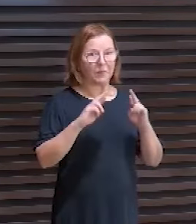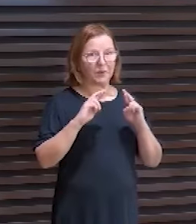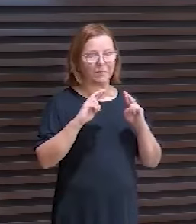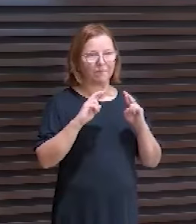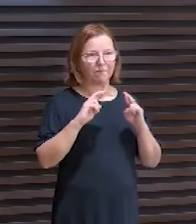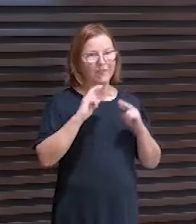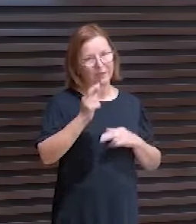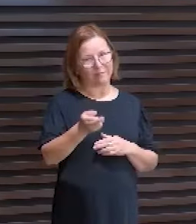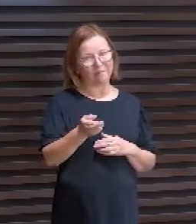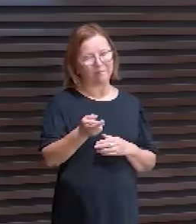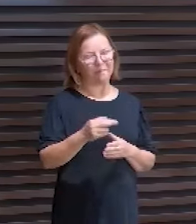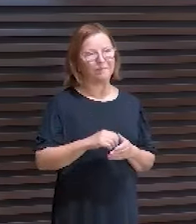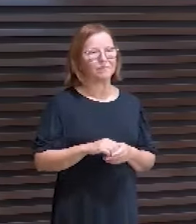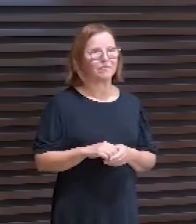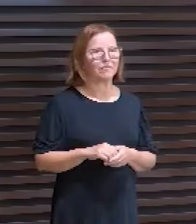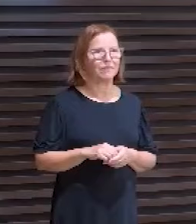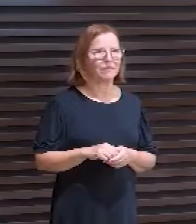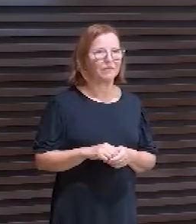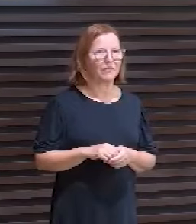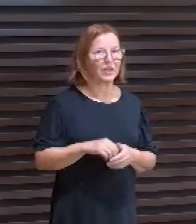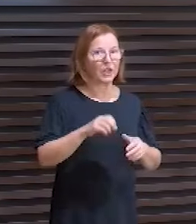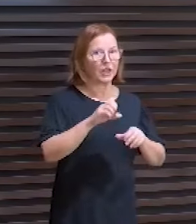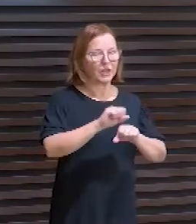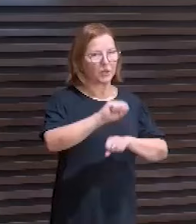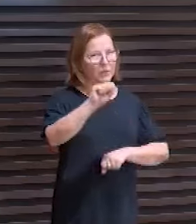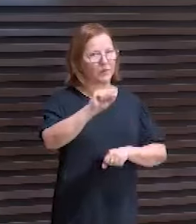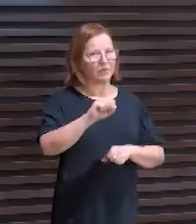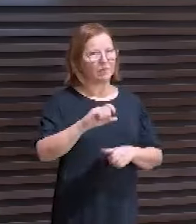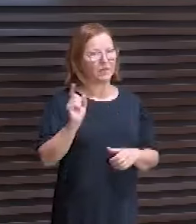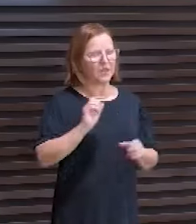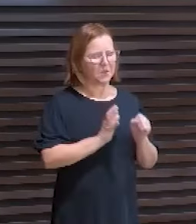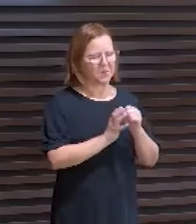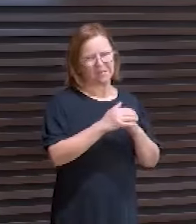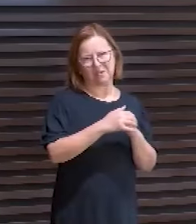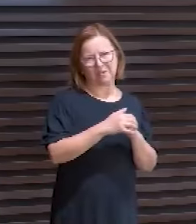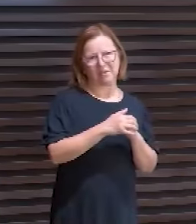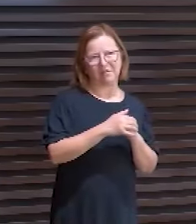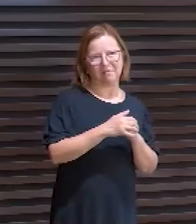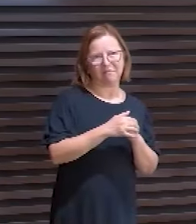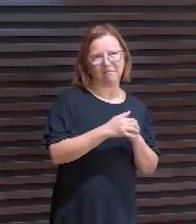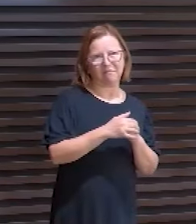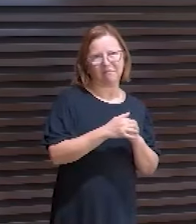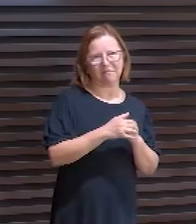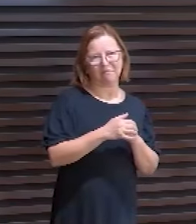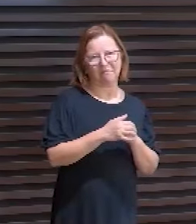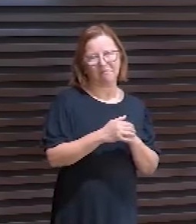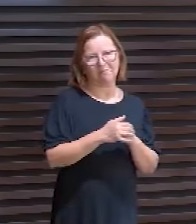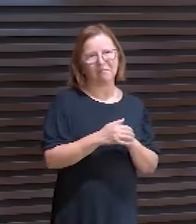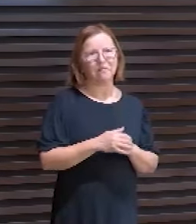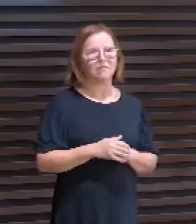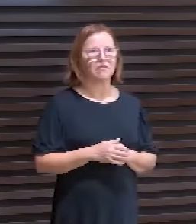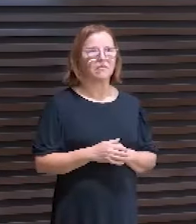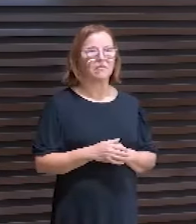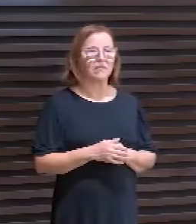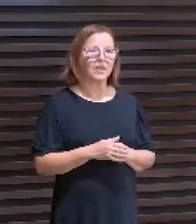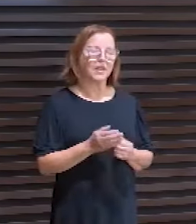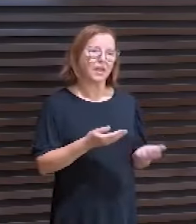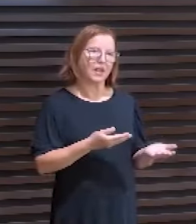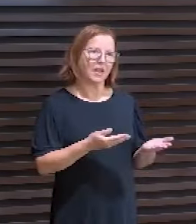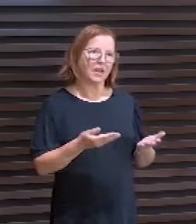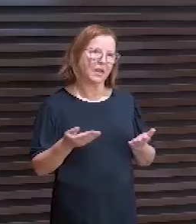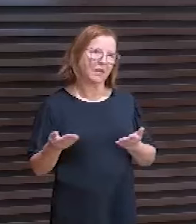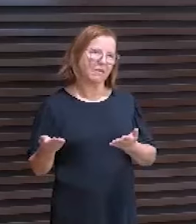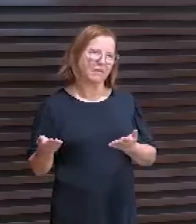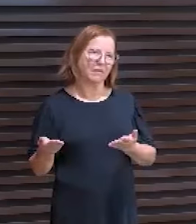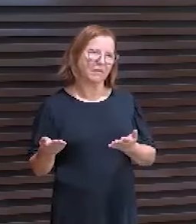resolvido não é ficar mascarando ou passando pano e levando como se